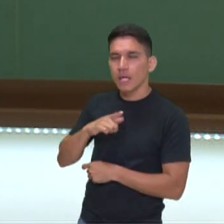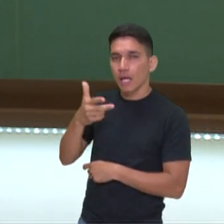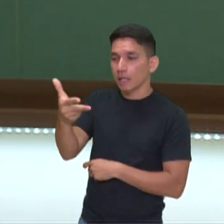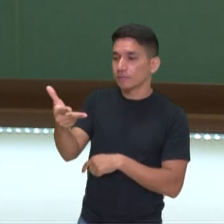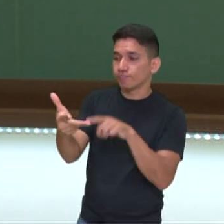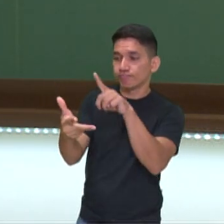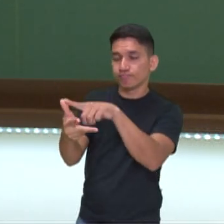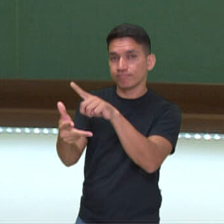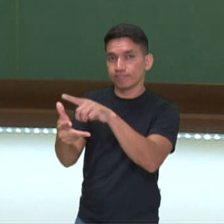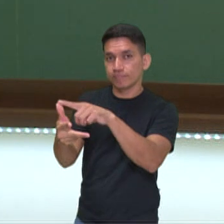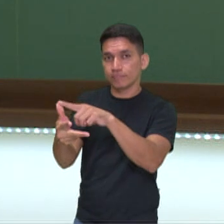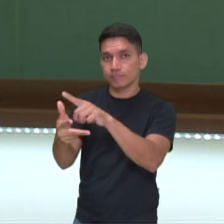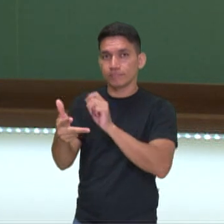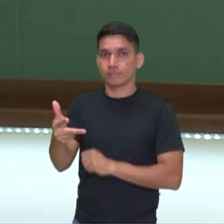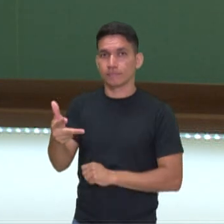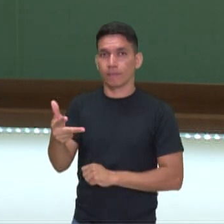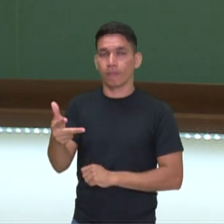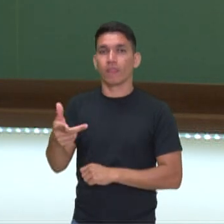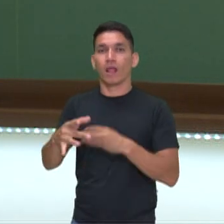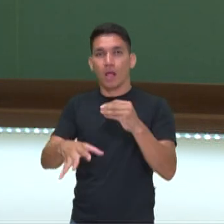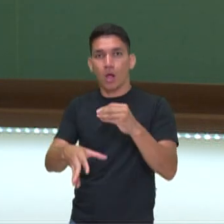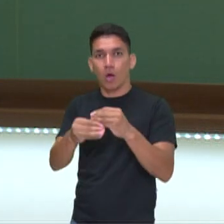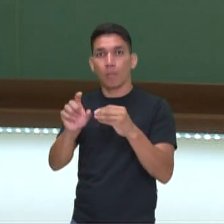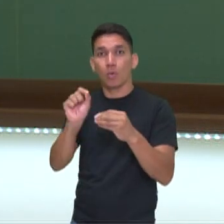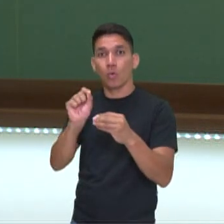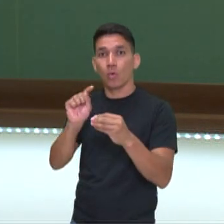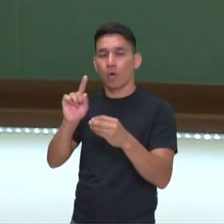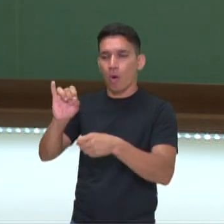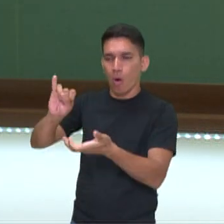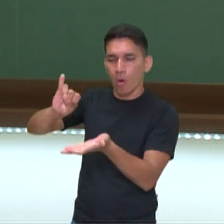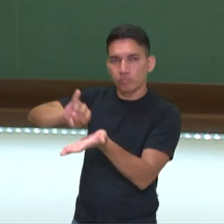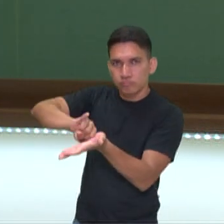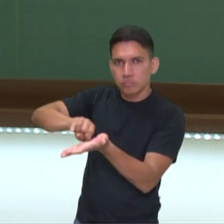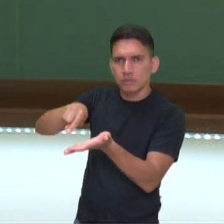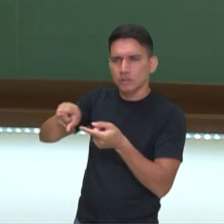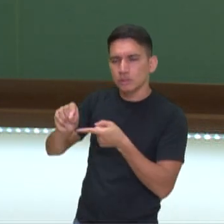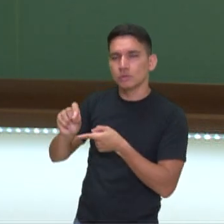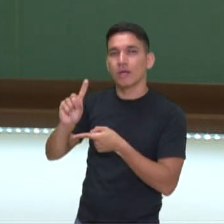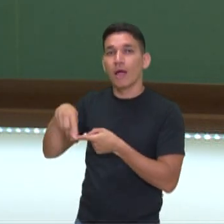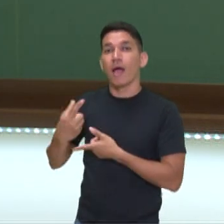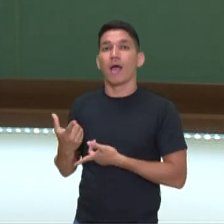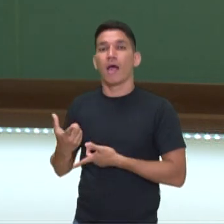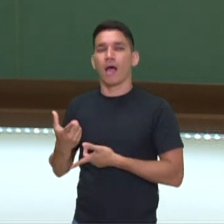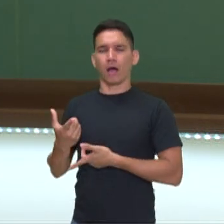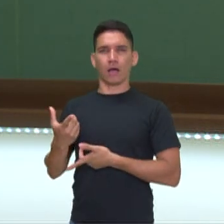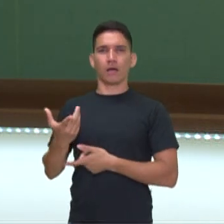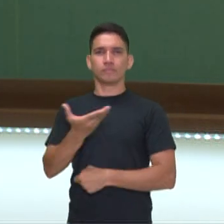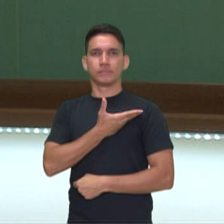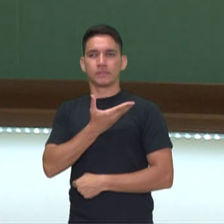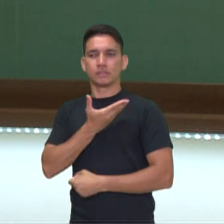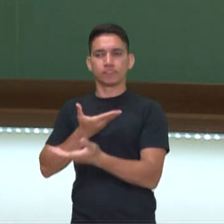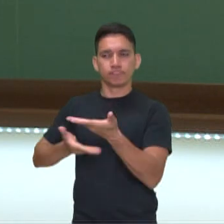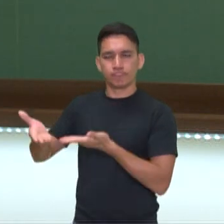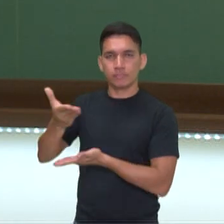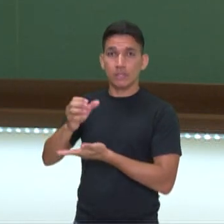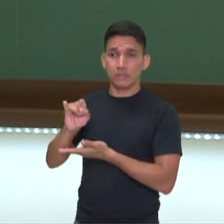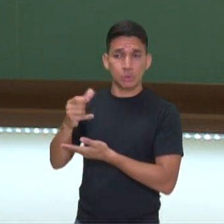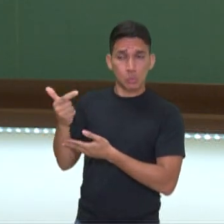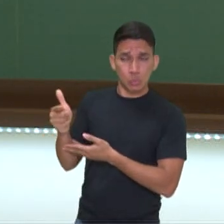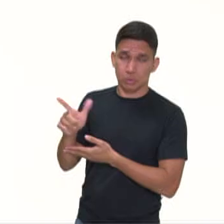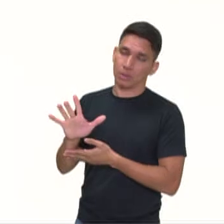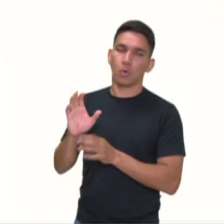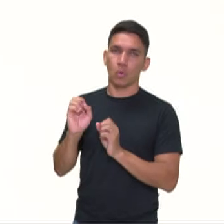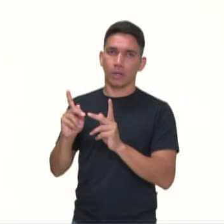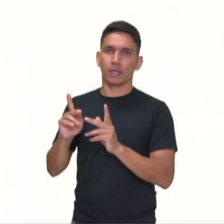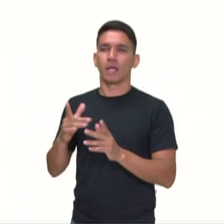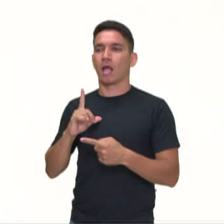e o complemento aqui, o nosso objeto são os amigos, mas se mantém da mesma forma. Go out with